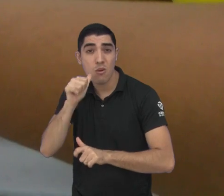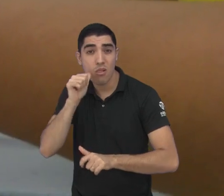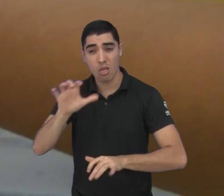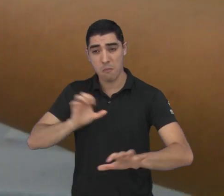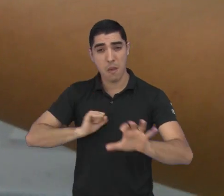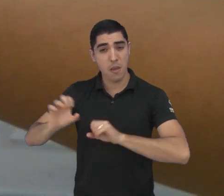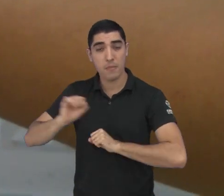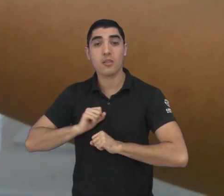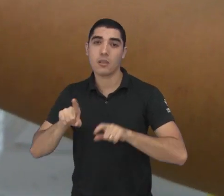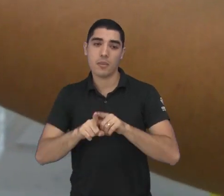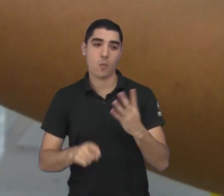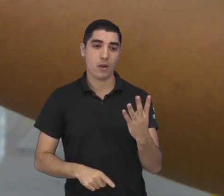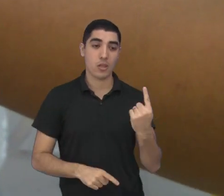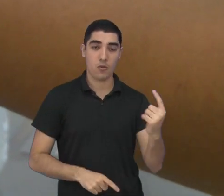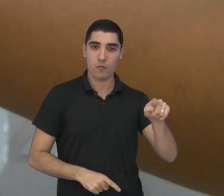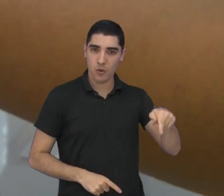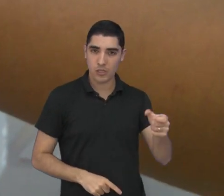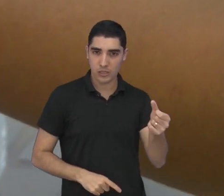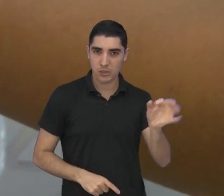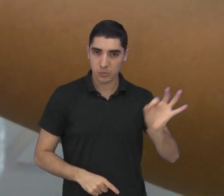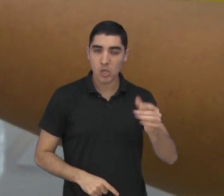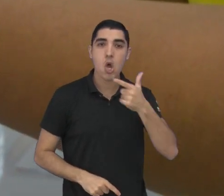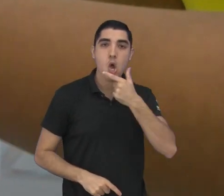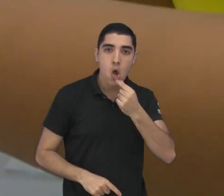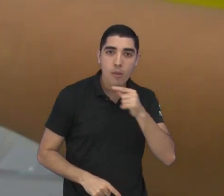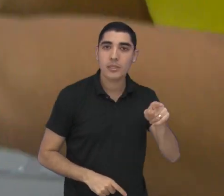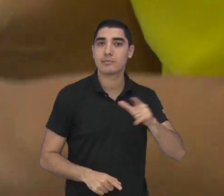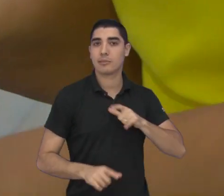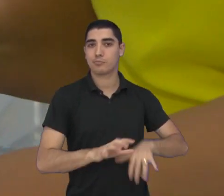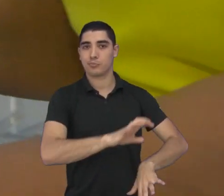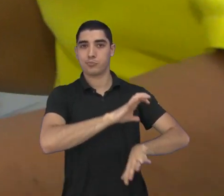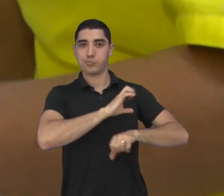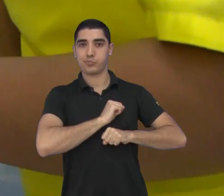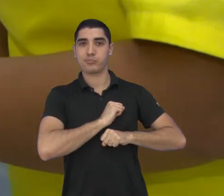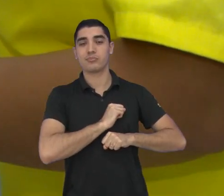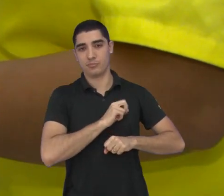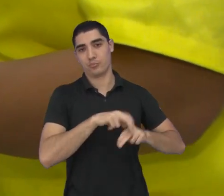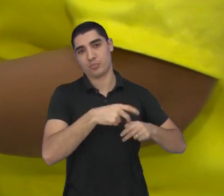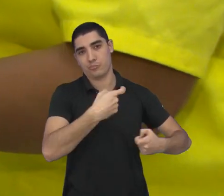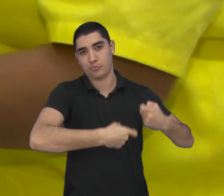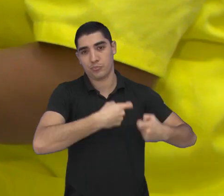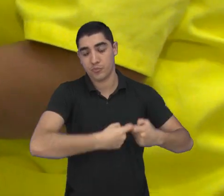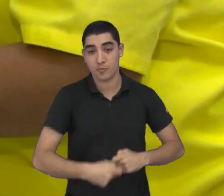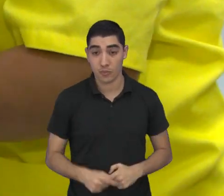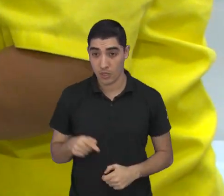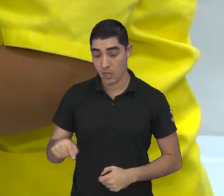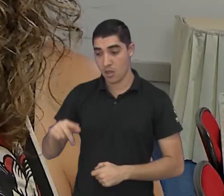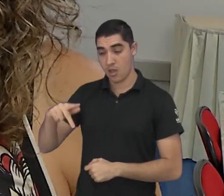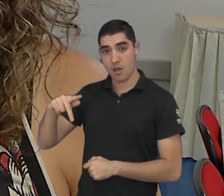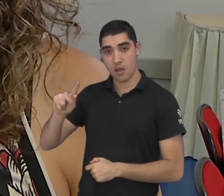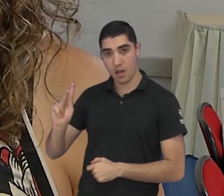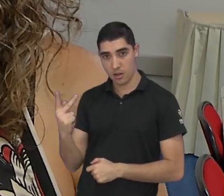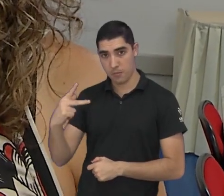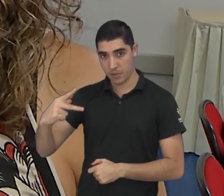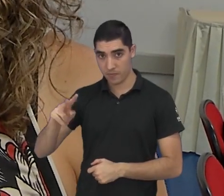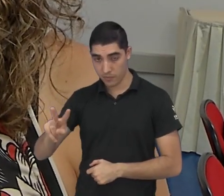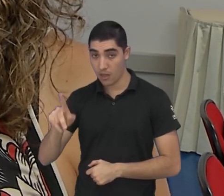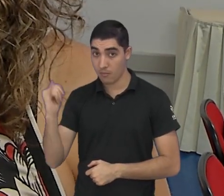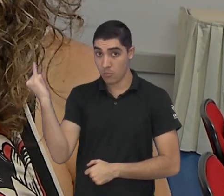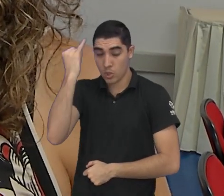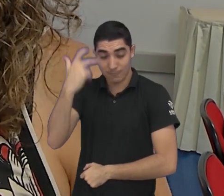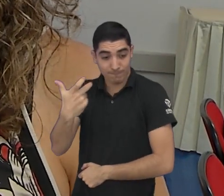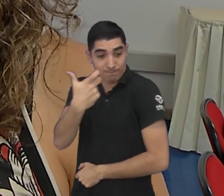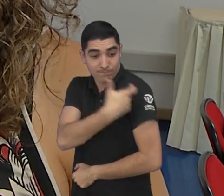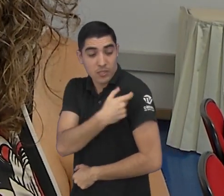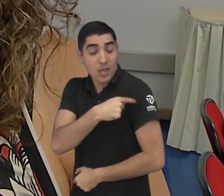54,4% das mulheres e 41,6% dos homens que já iniciaram a vida sexual. A vacina de HPV ela é